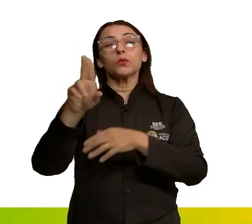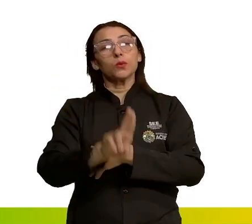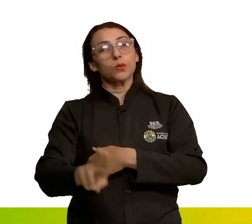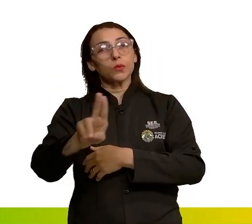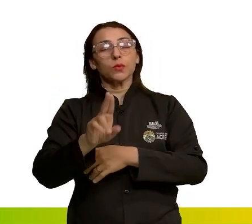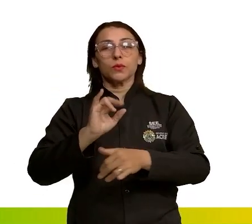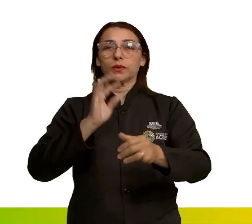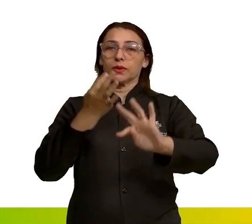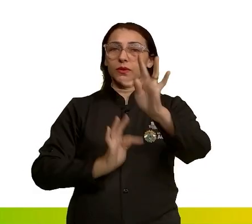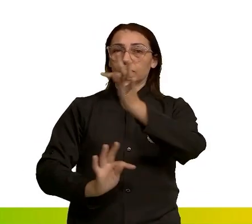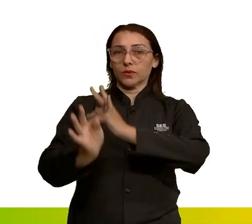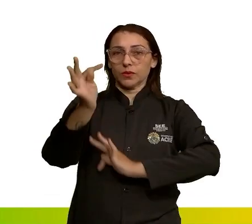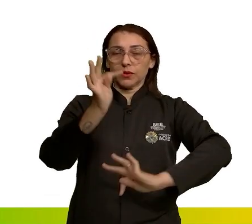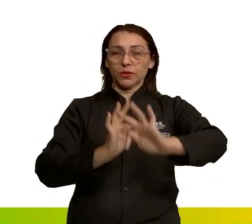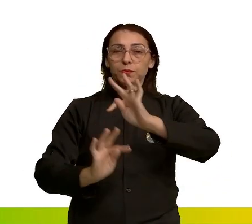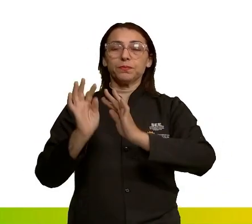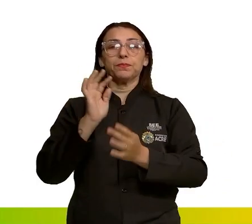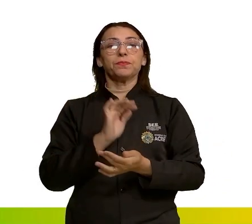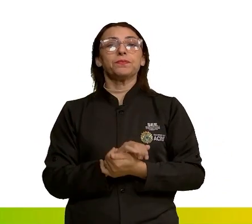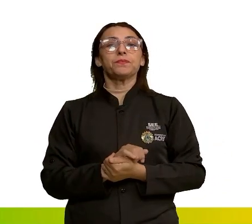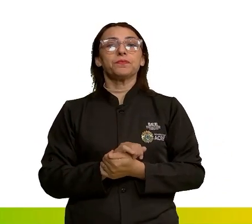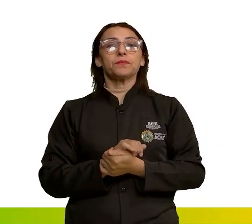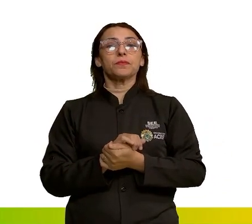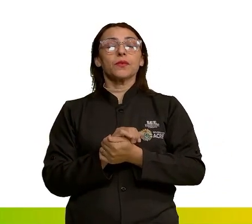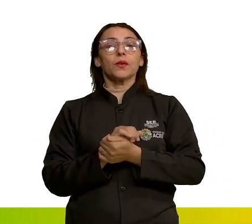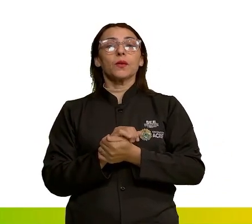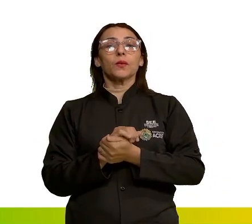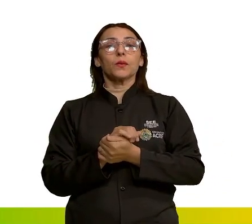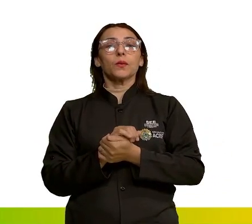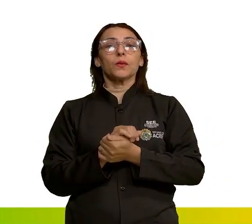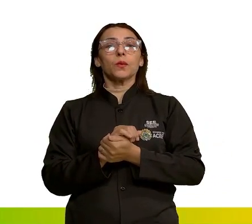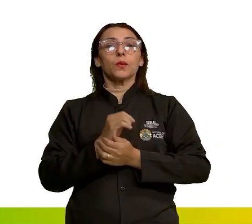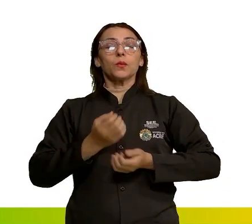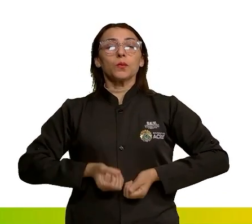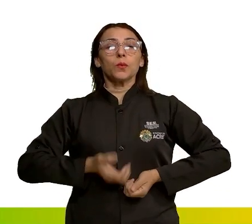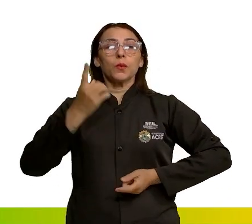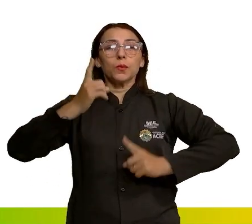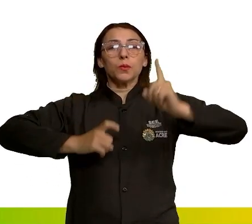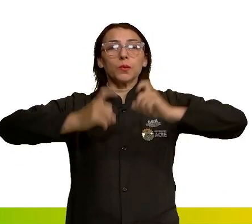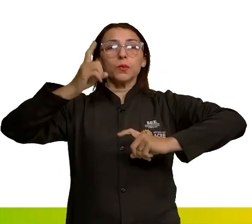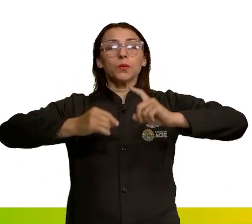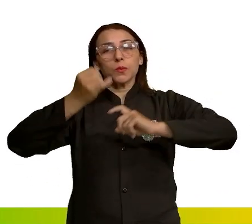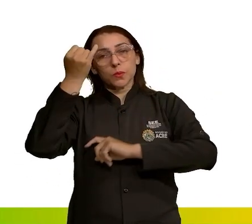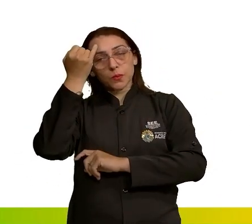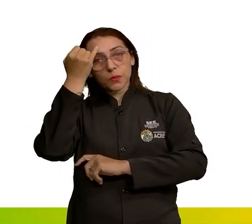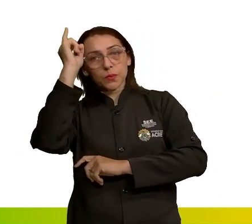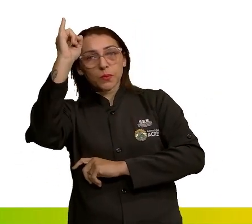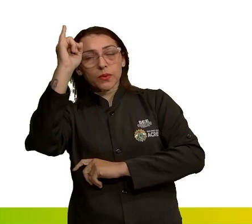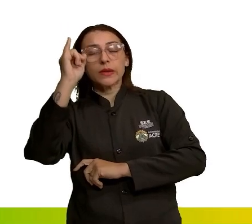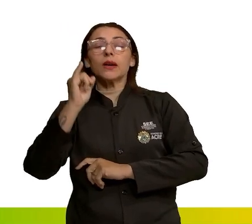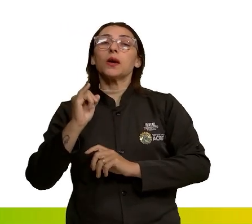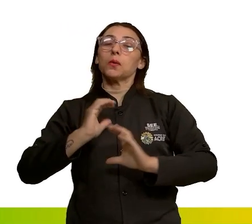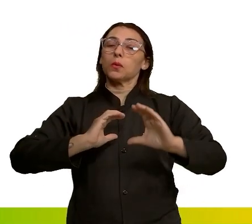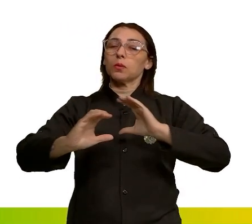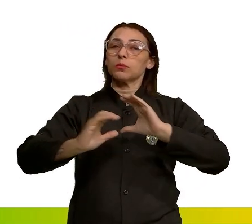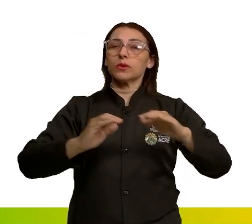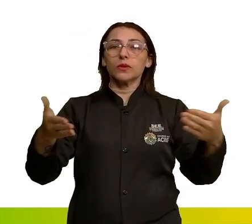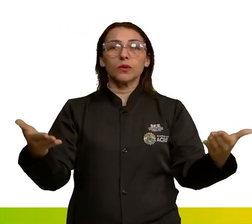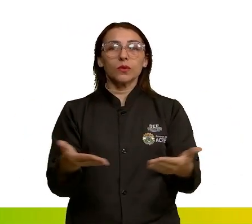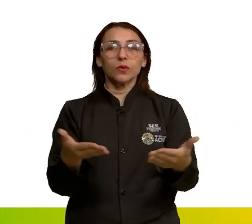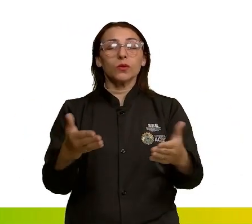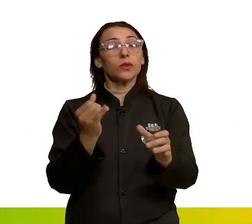da tecnologia. Criação e expressão. Então, a comunicação hoje e